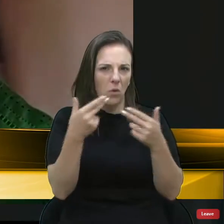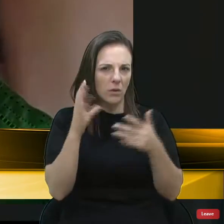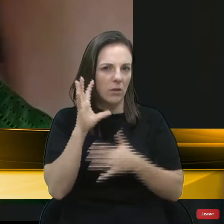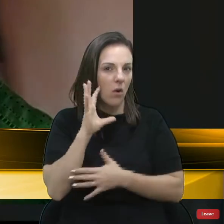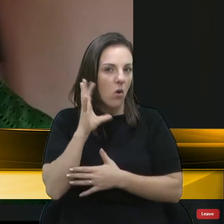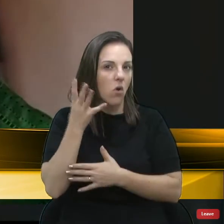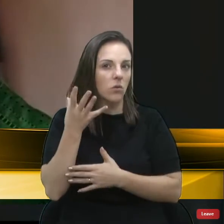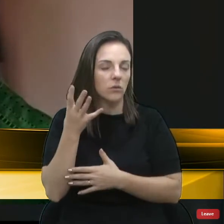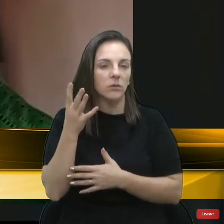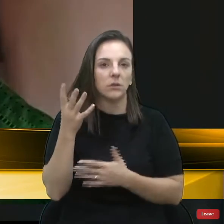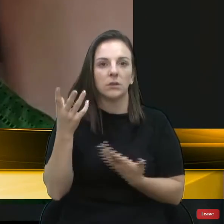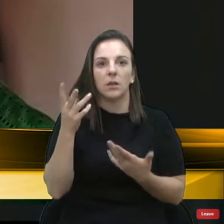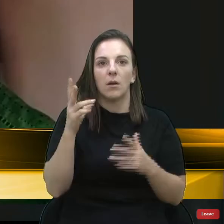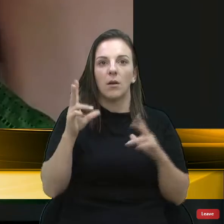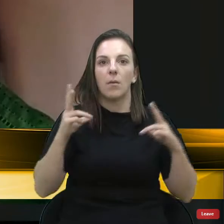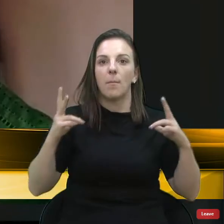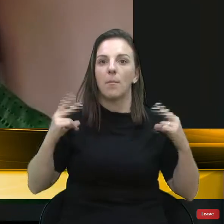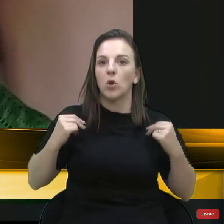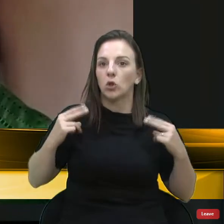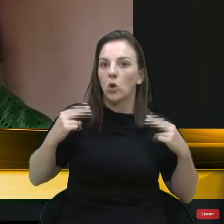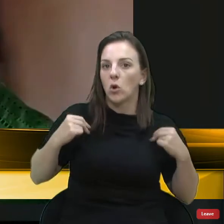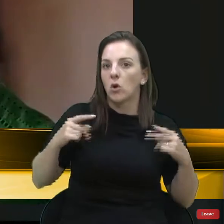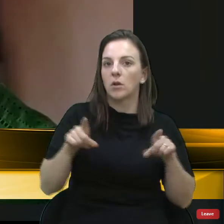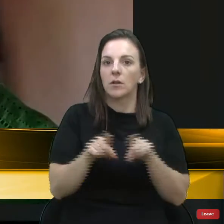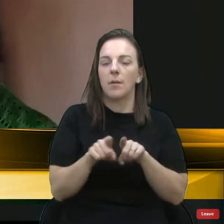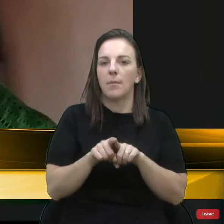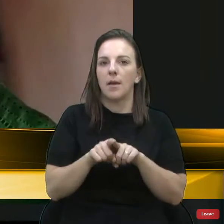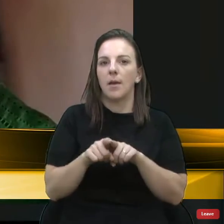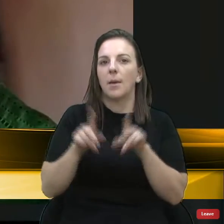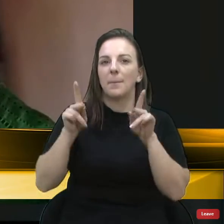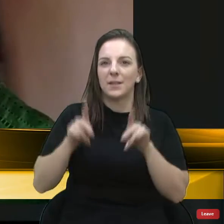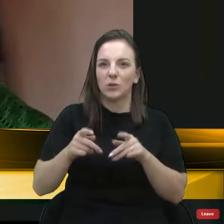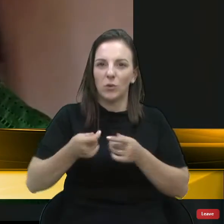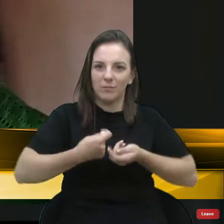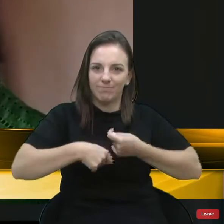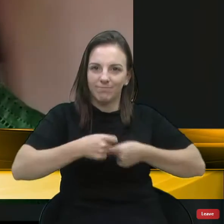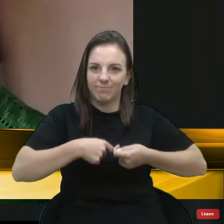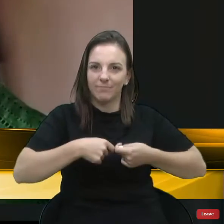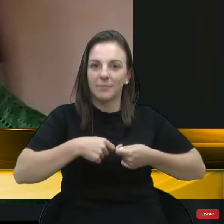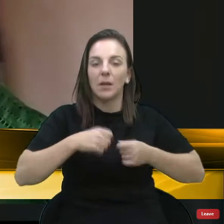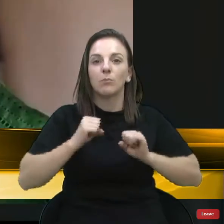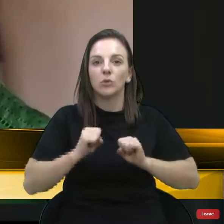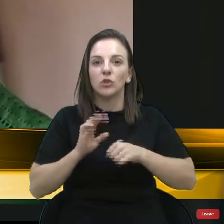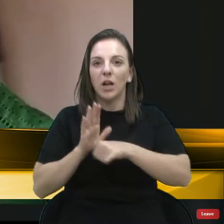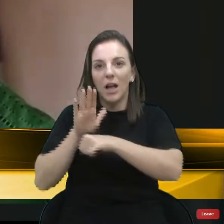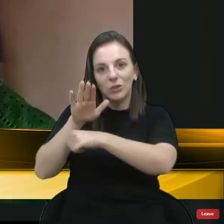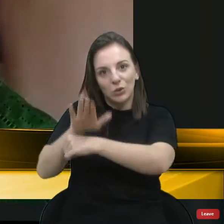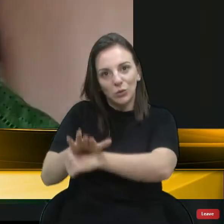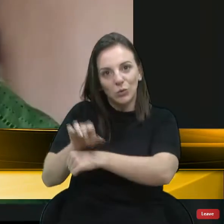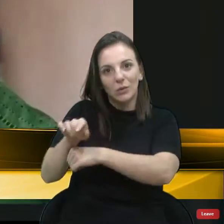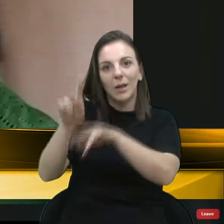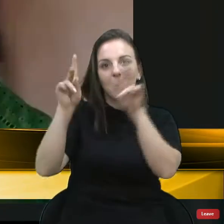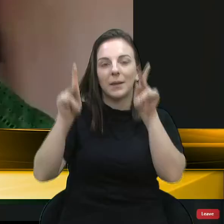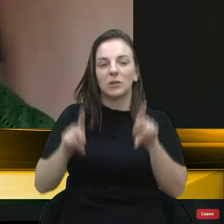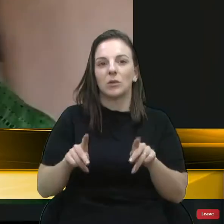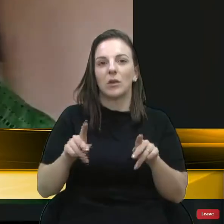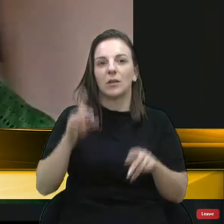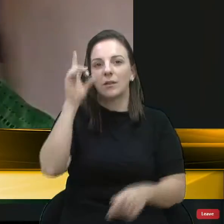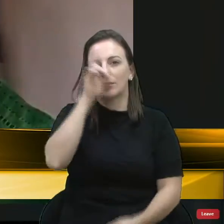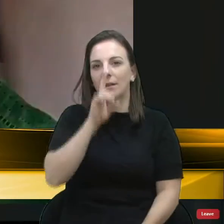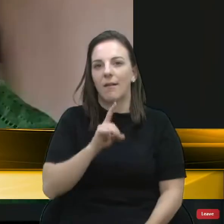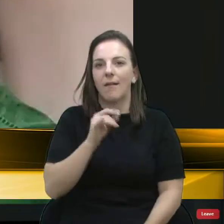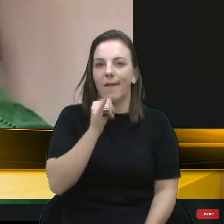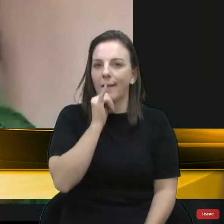a possibilidade de auxiliar uma dessas pessoas com deficiência se ela tivesse alguma dificuldade, né? Descesse no ponto errado,